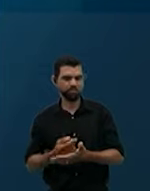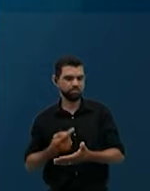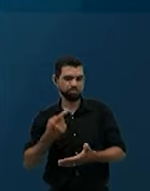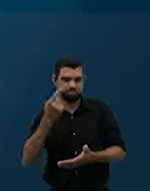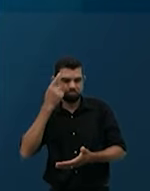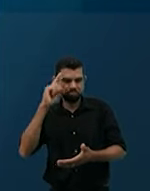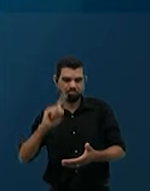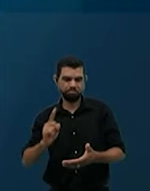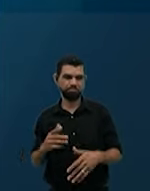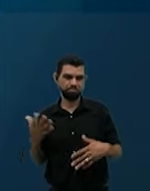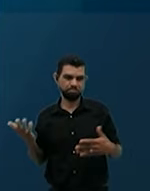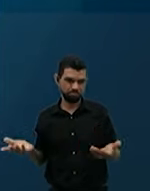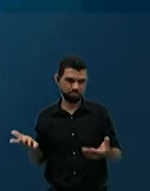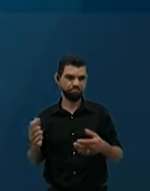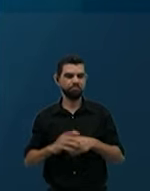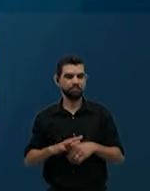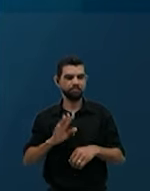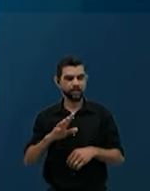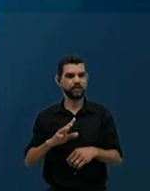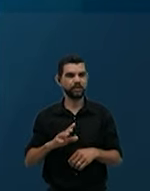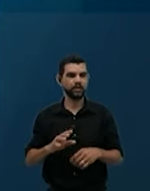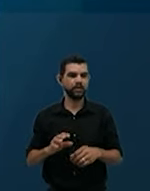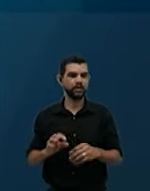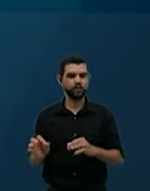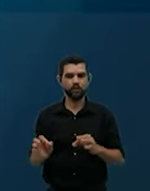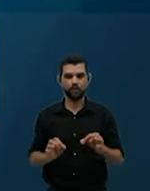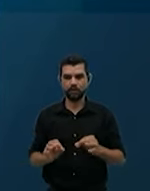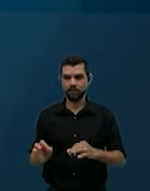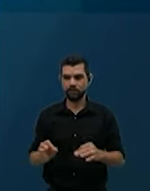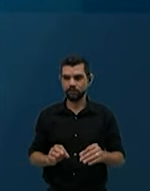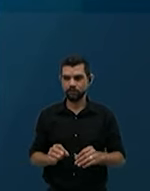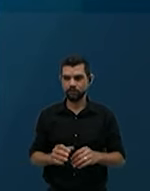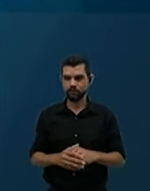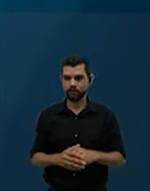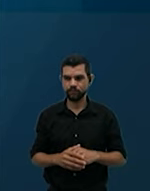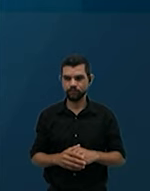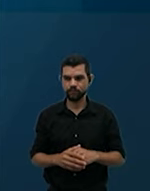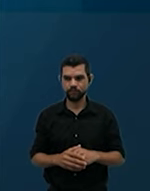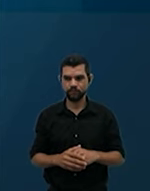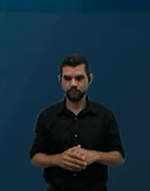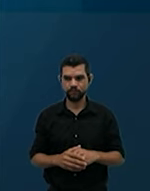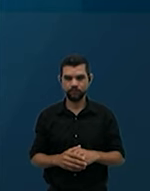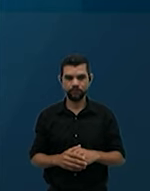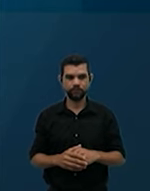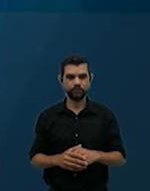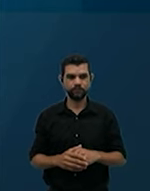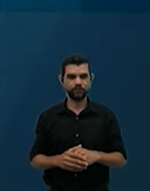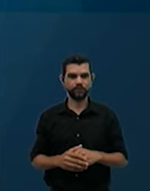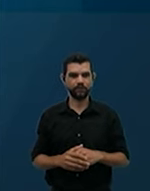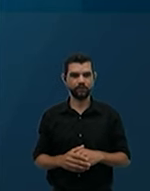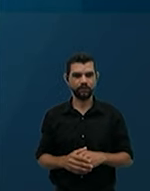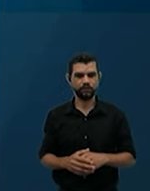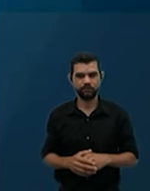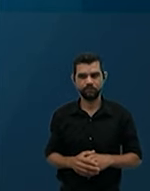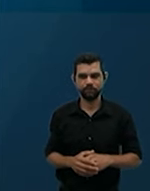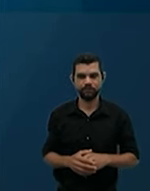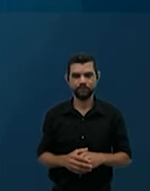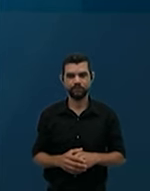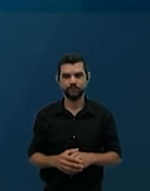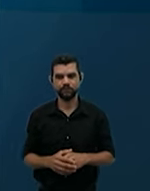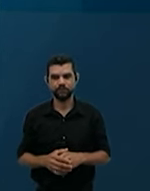questão orgânica, né, do sistema, a organicidade do sistema, né? E senhora